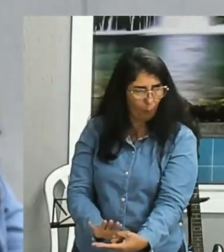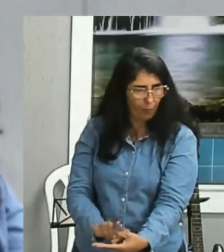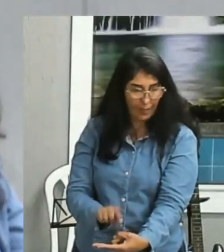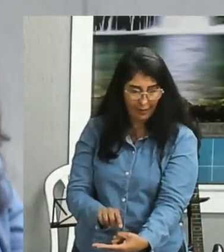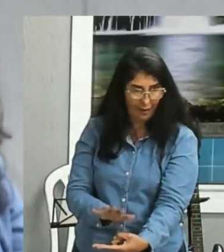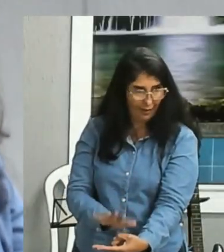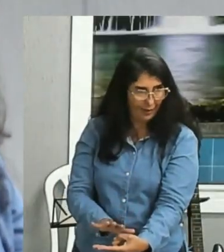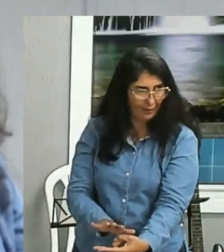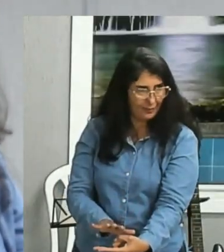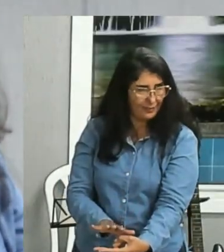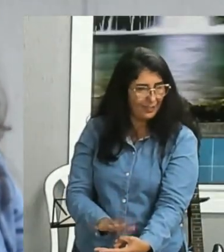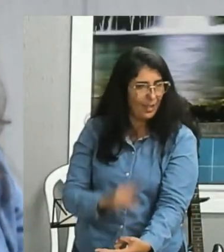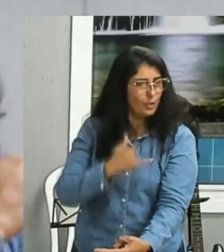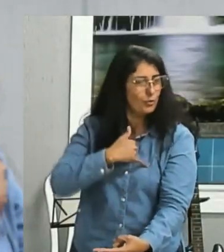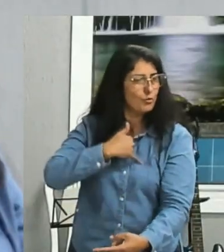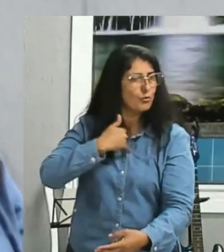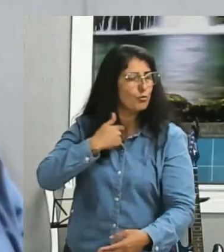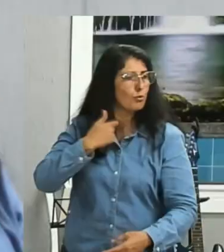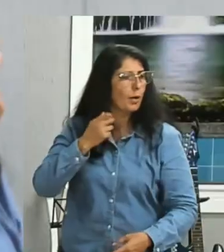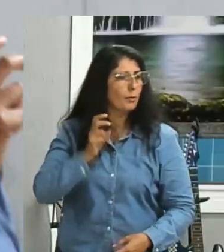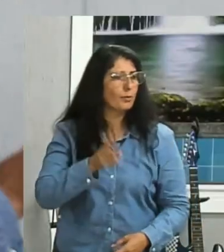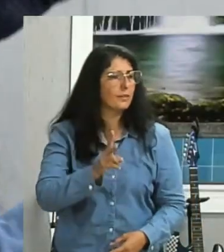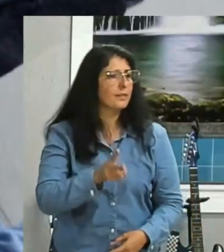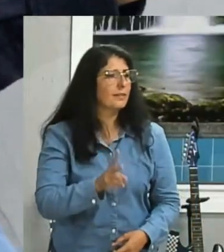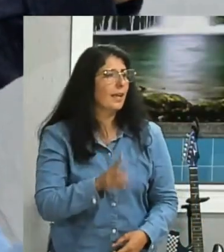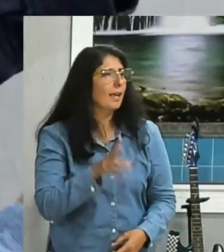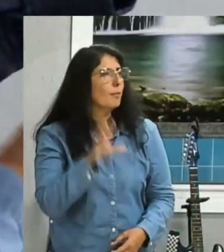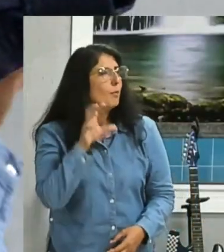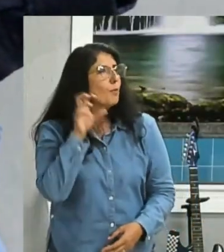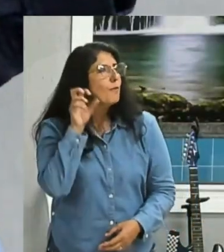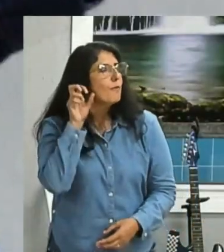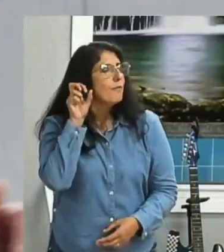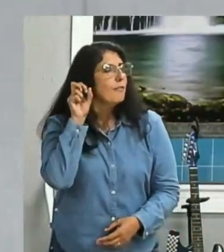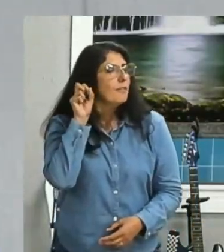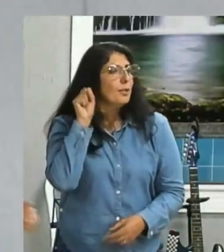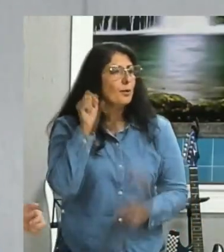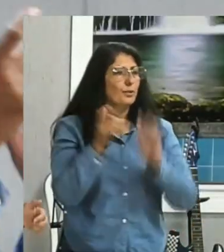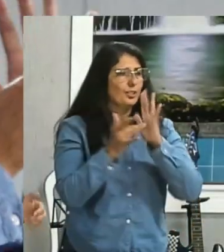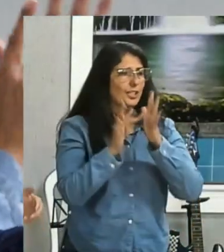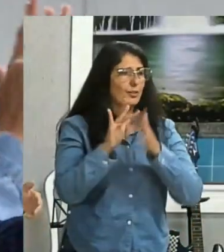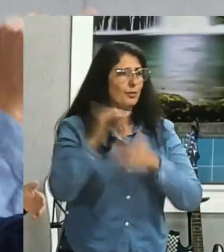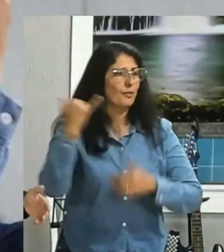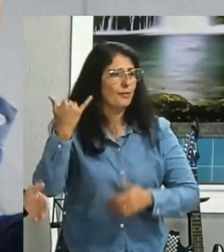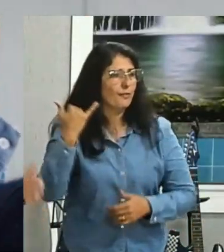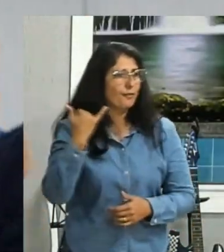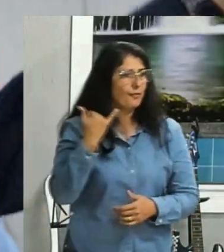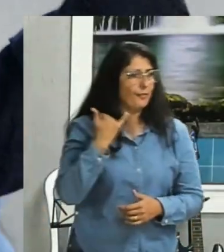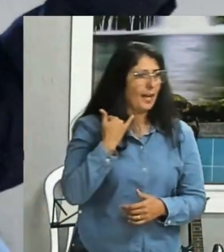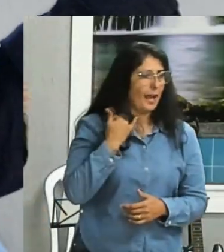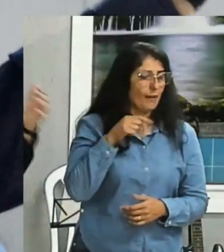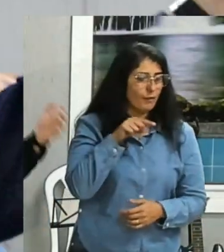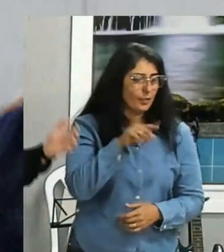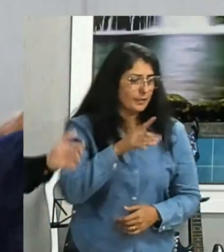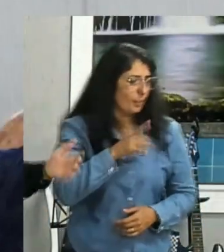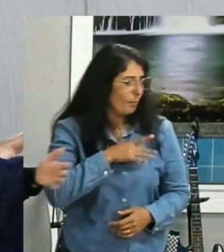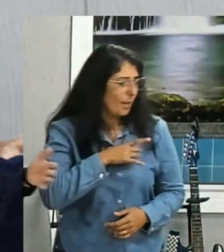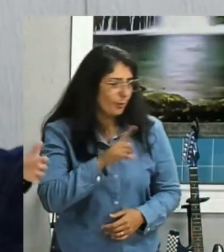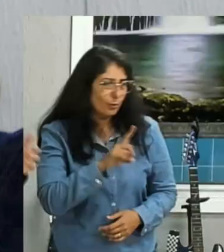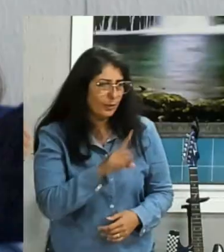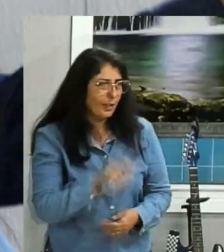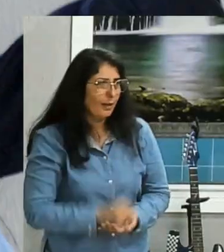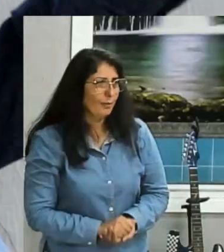Quantas vezes João ouviu essa expressão de Jesus? Está lá naquela situação